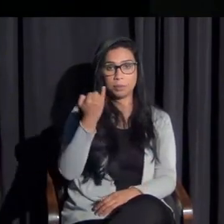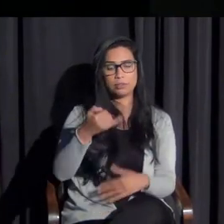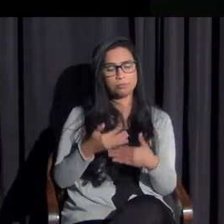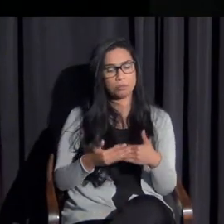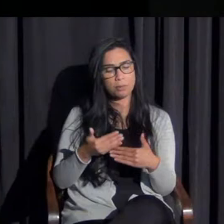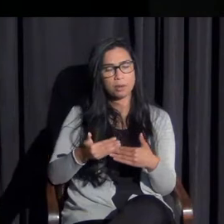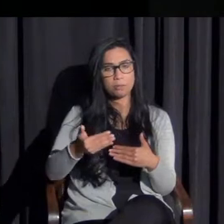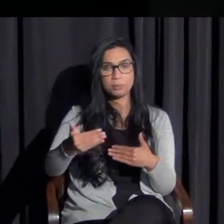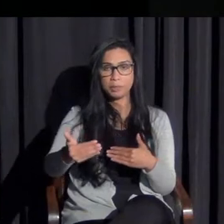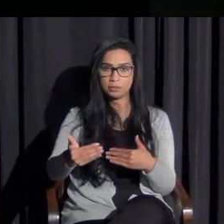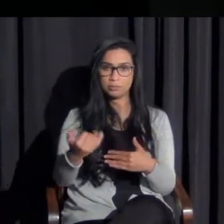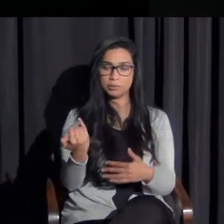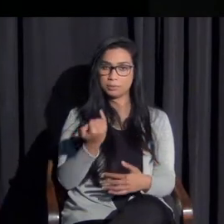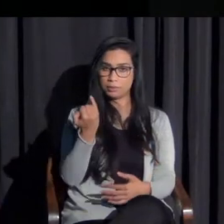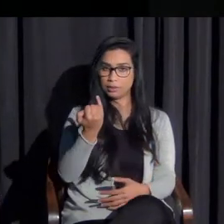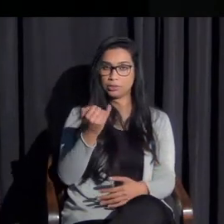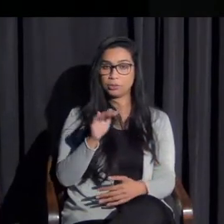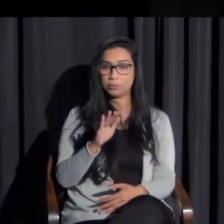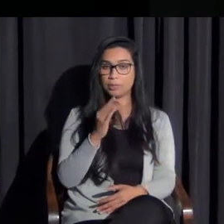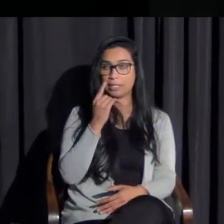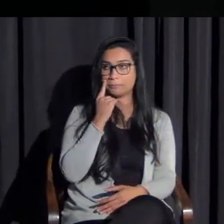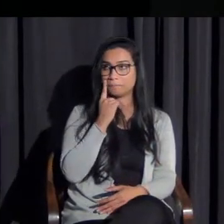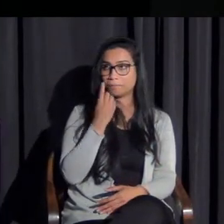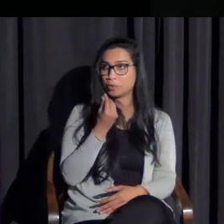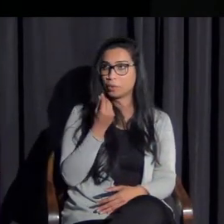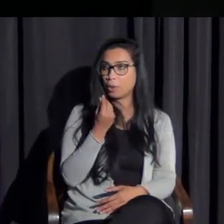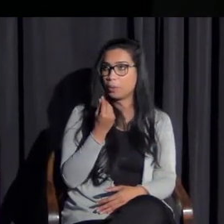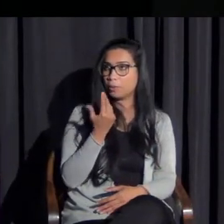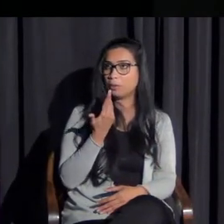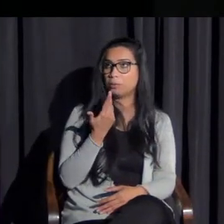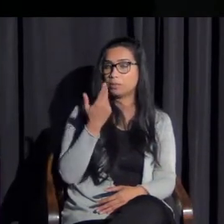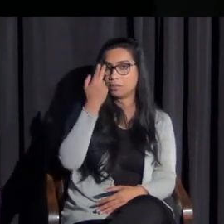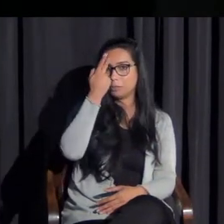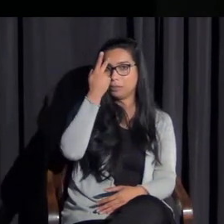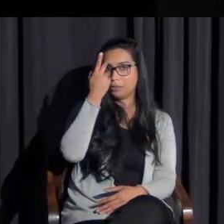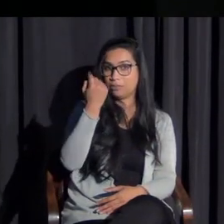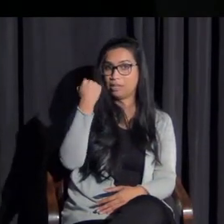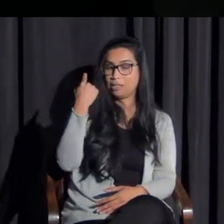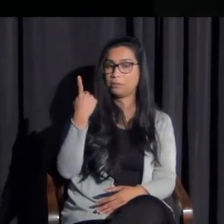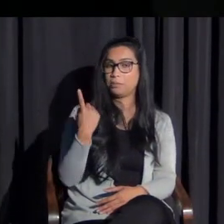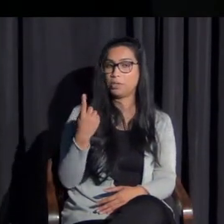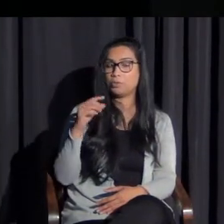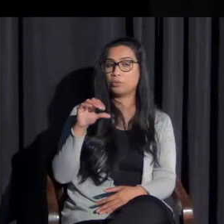né, mas situado na Grande São Paulo, isso desde